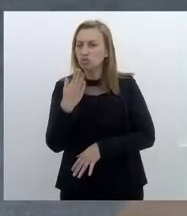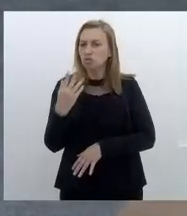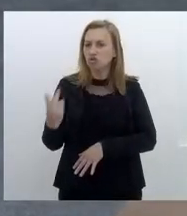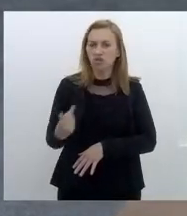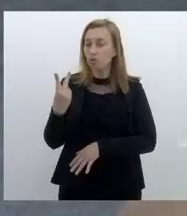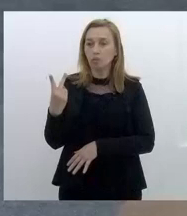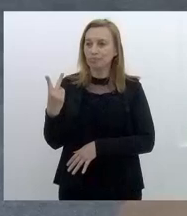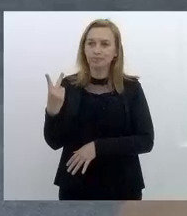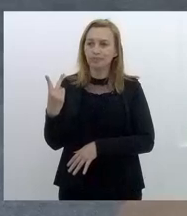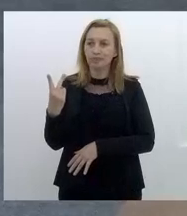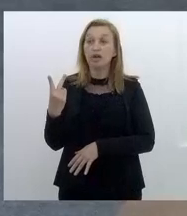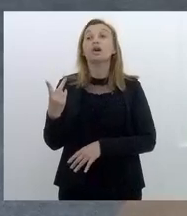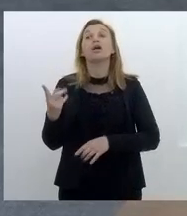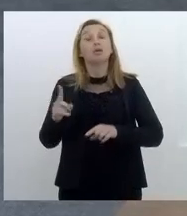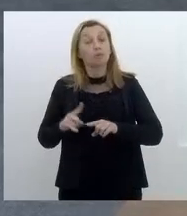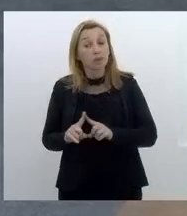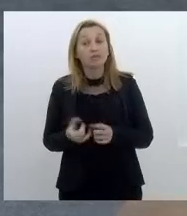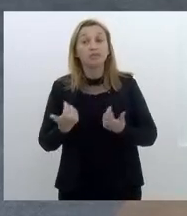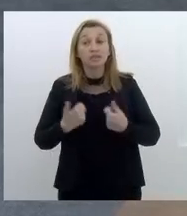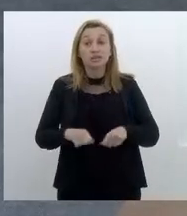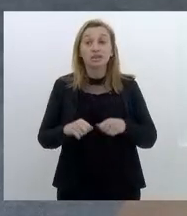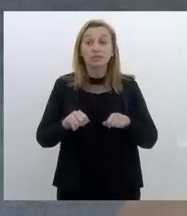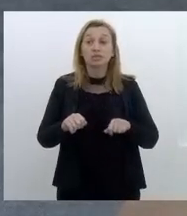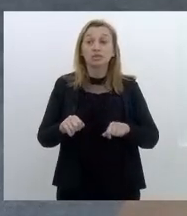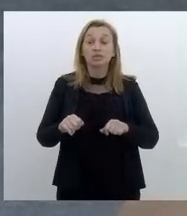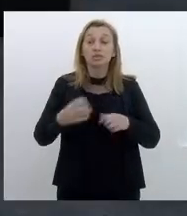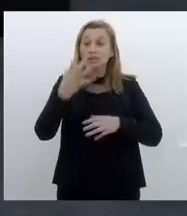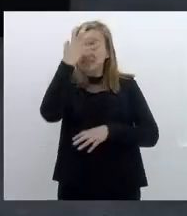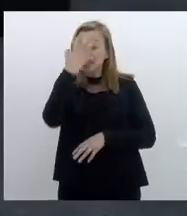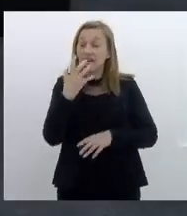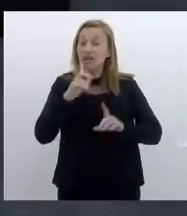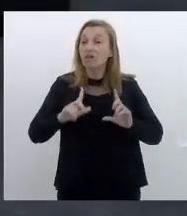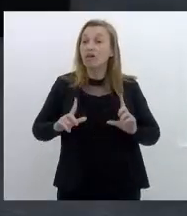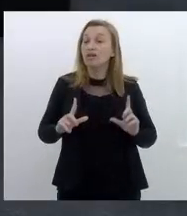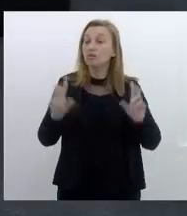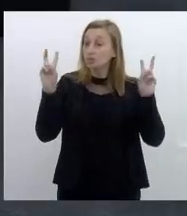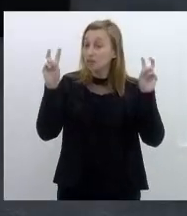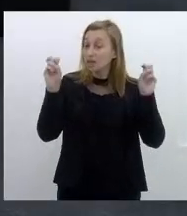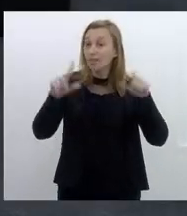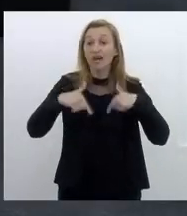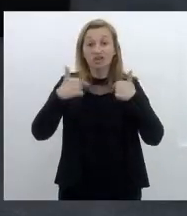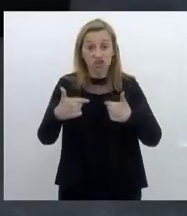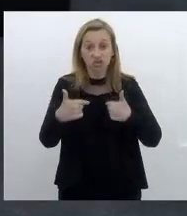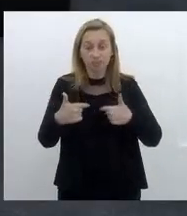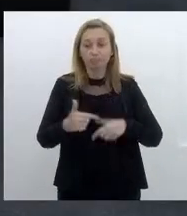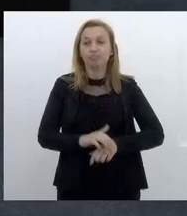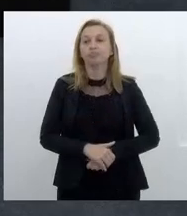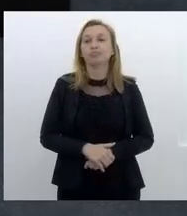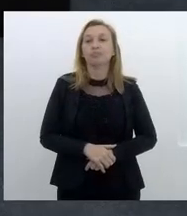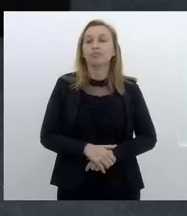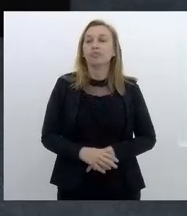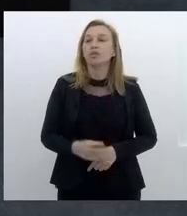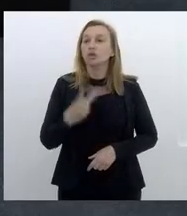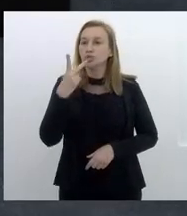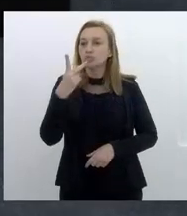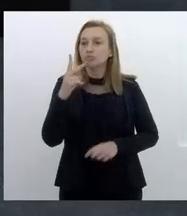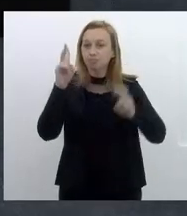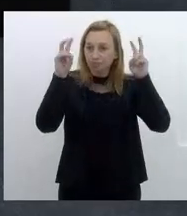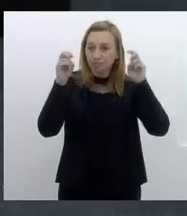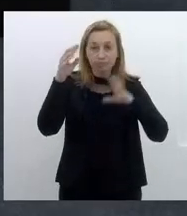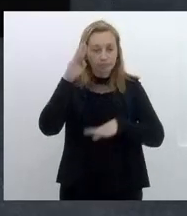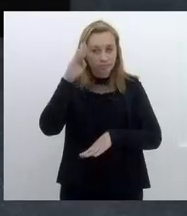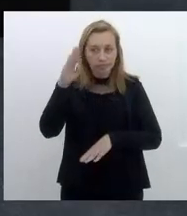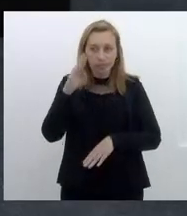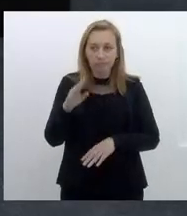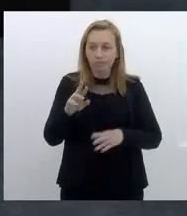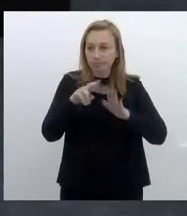privilégio nós temos que ter tratar com seriedade sistema um e dois temas aqui estão muito